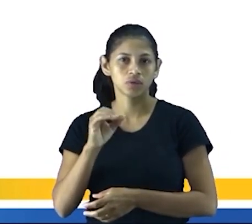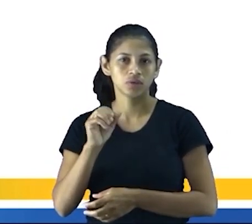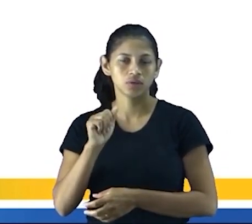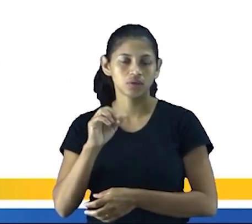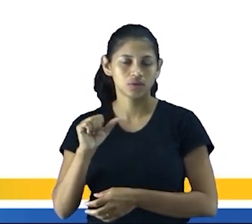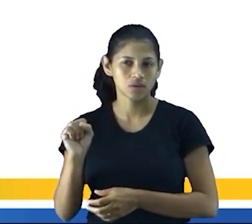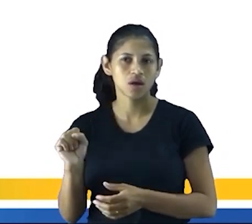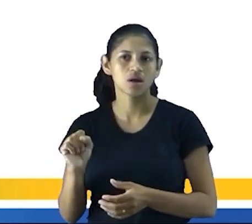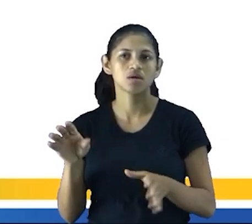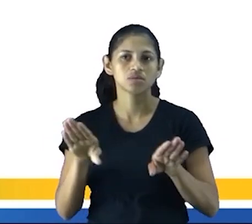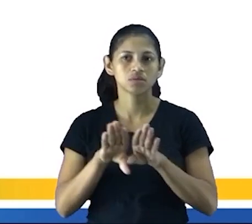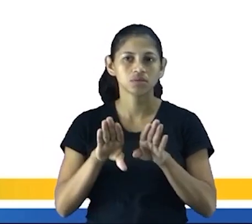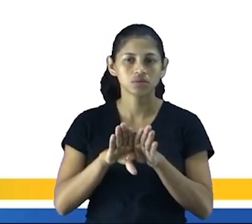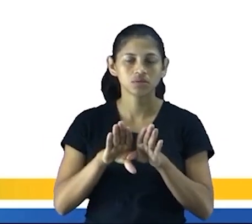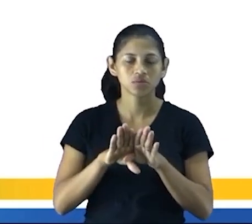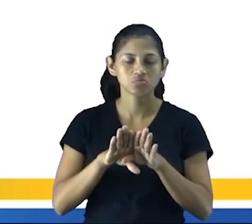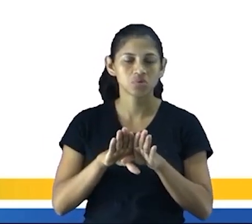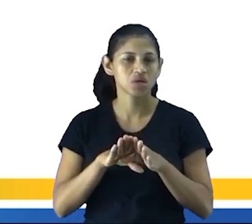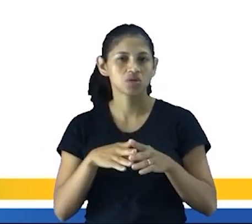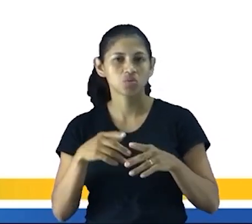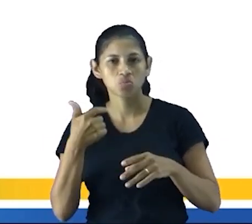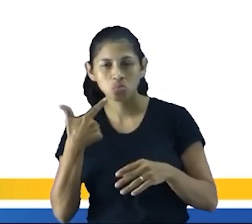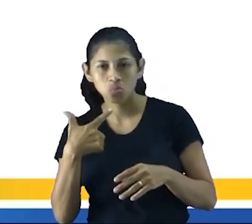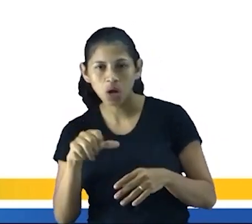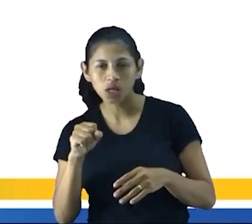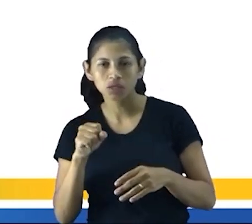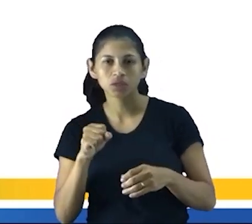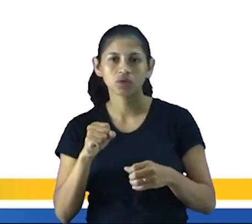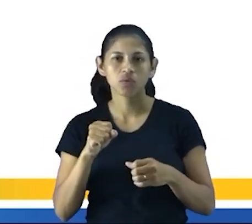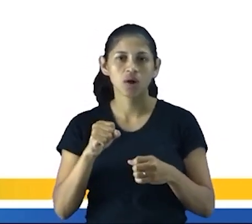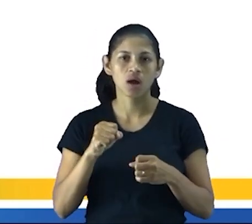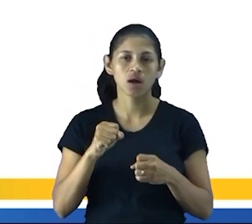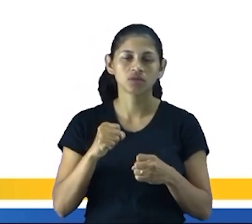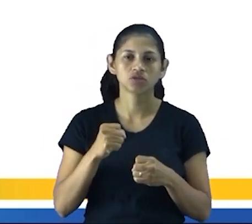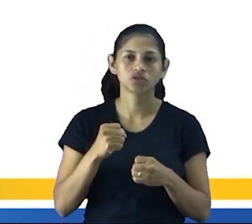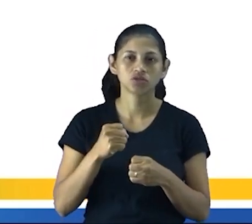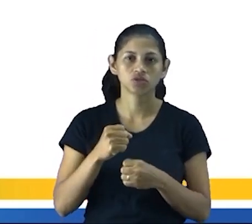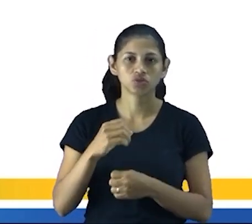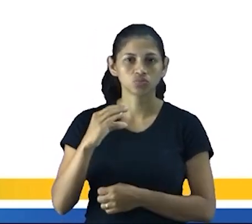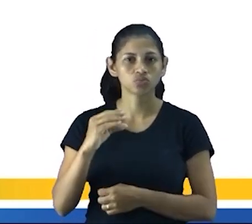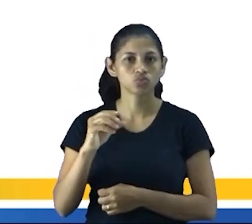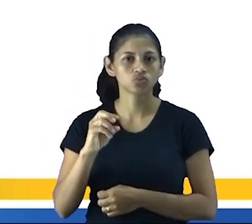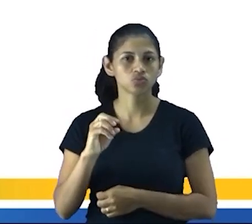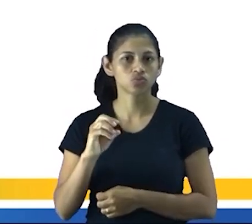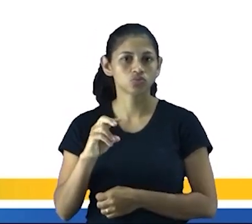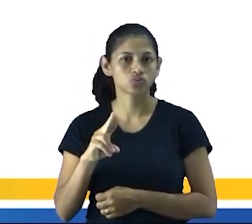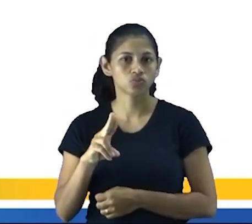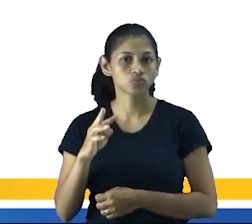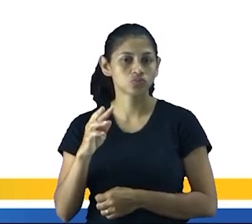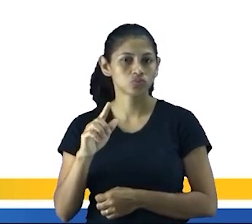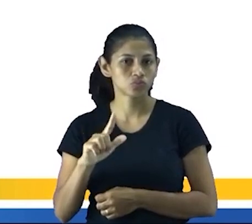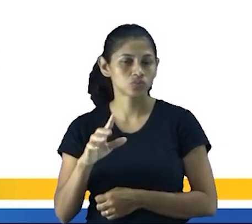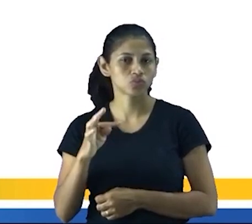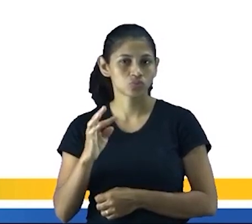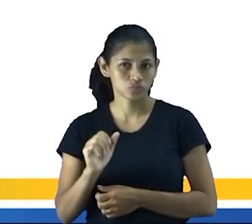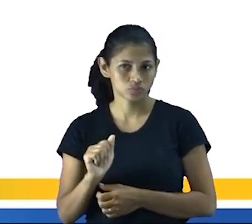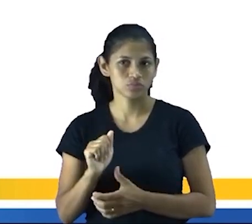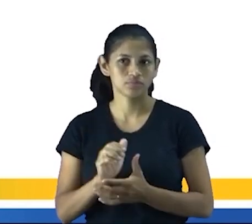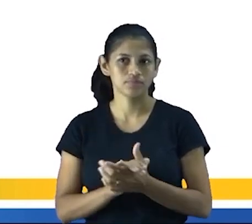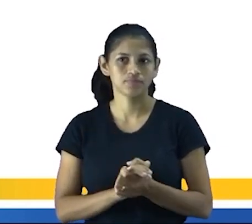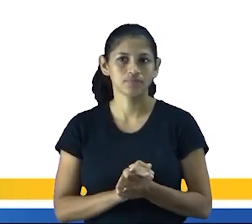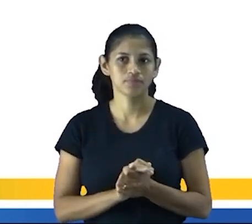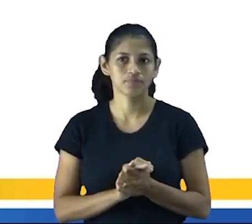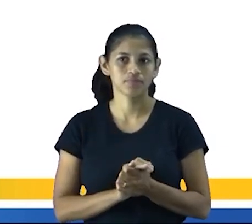eles são escritos com uma linguagem bem formal, tá bom? E pretendem apresentar textos dissertativos